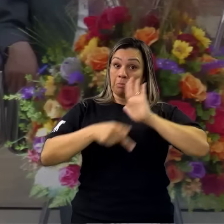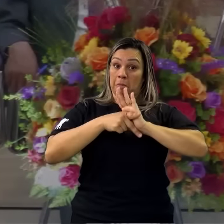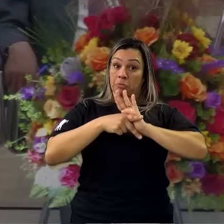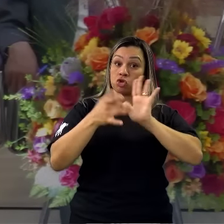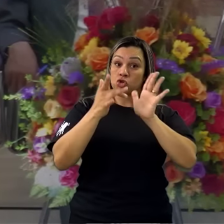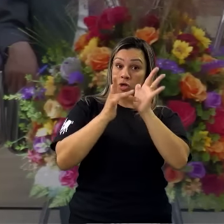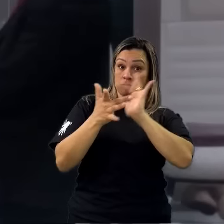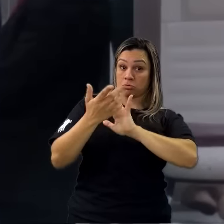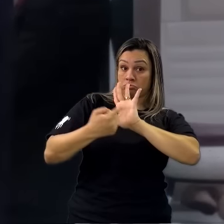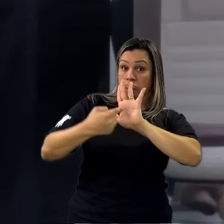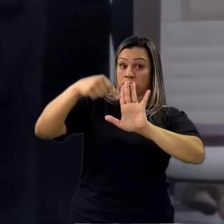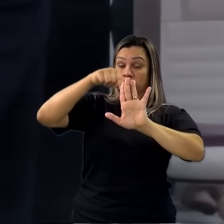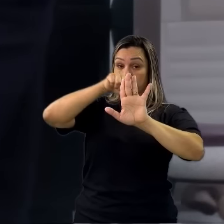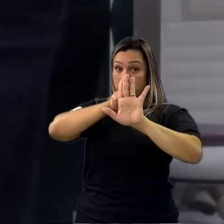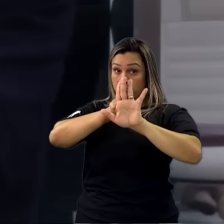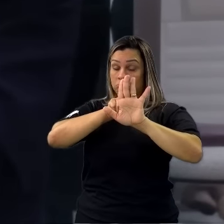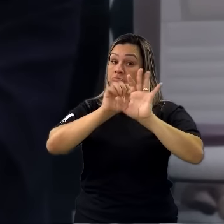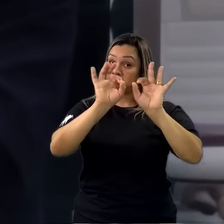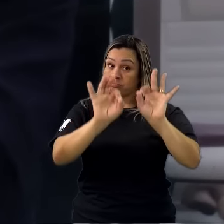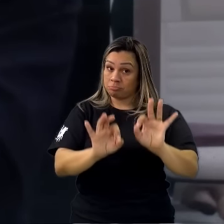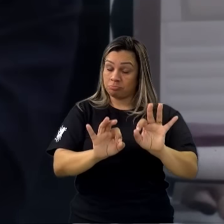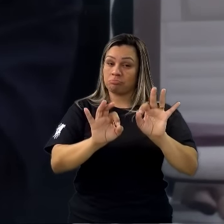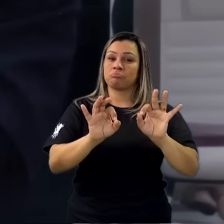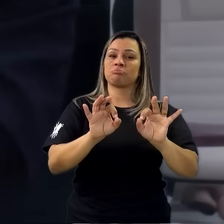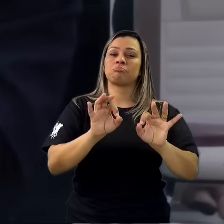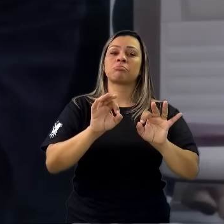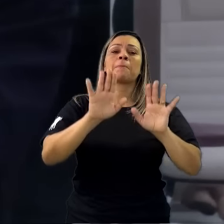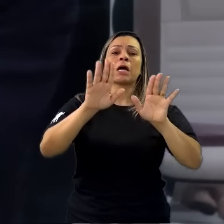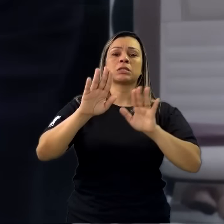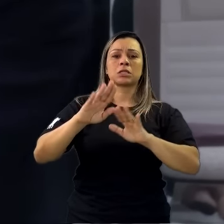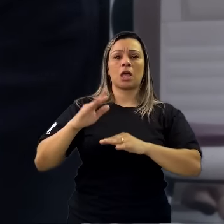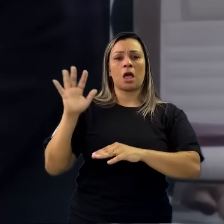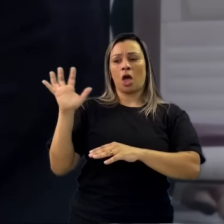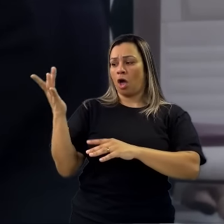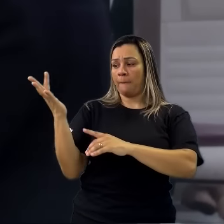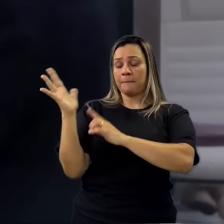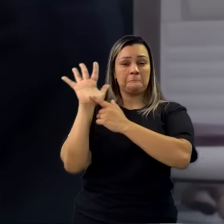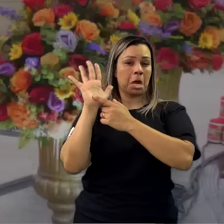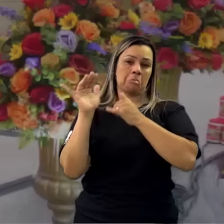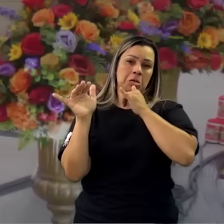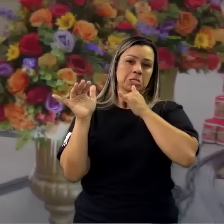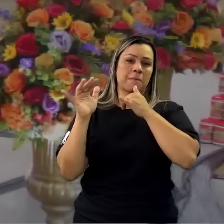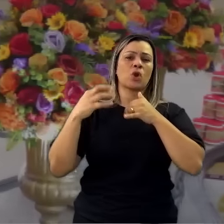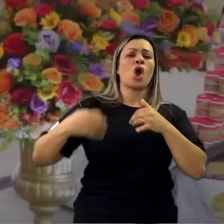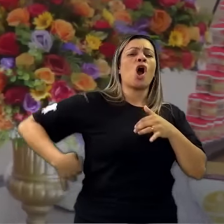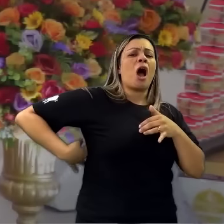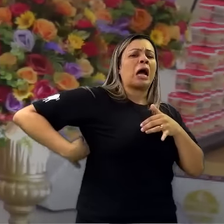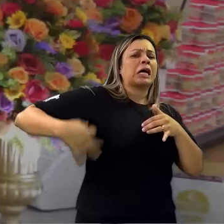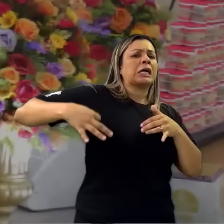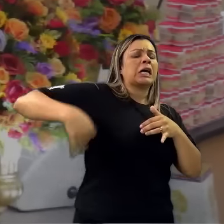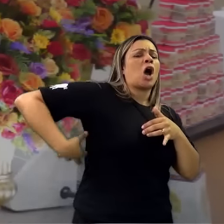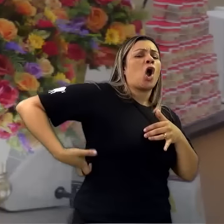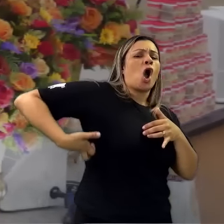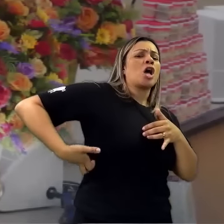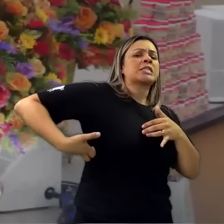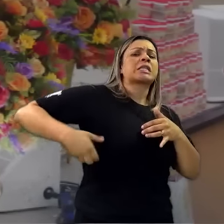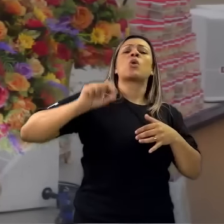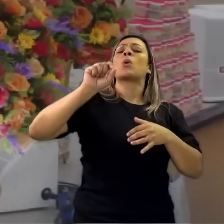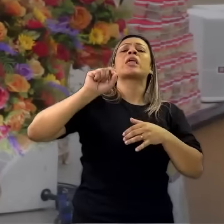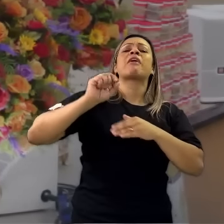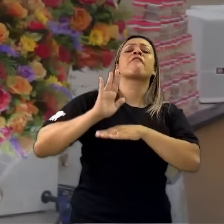Bíblia vai dizer que o corpo por si só ele tem que se socorrer Quando coça as tuas costas quem é que vai socorrer tuas costas tua mão